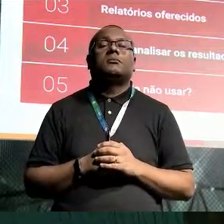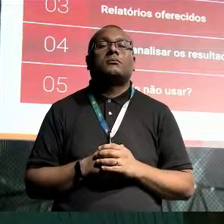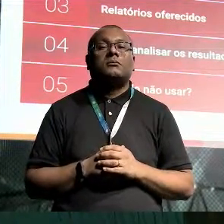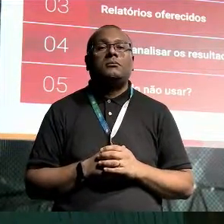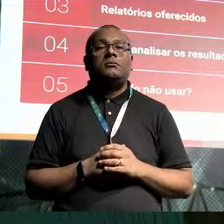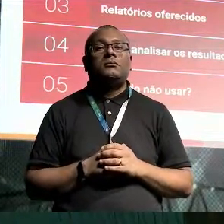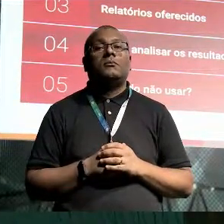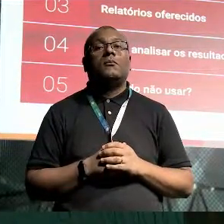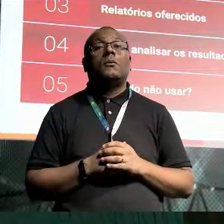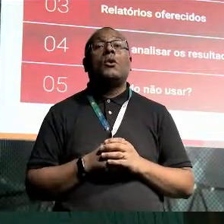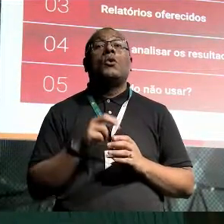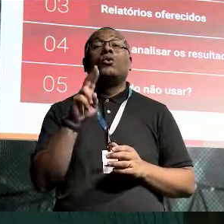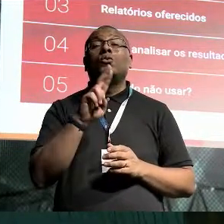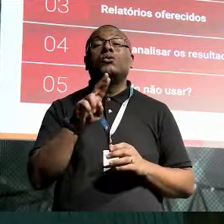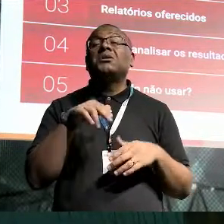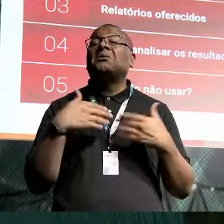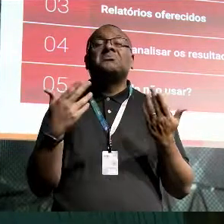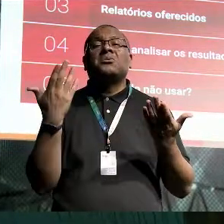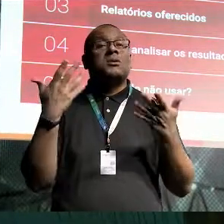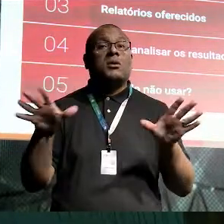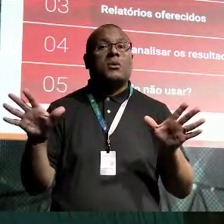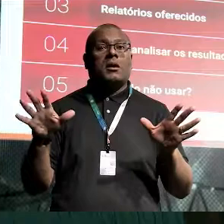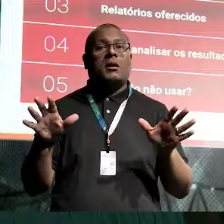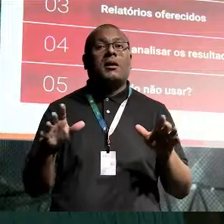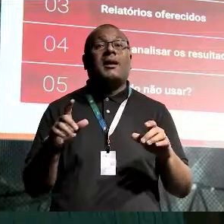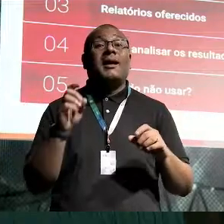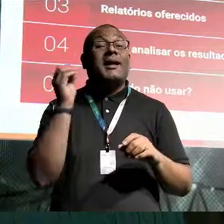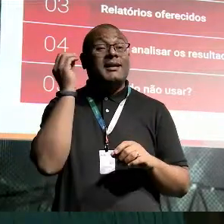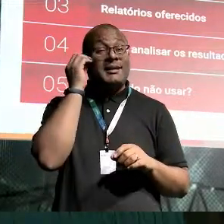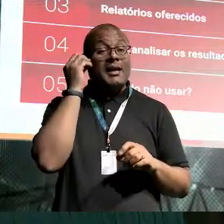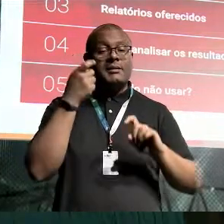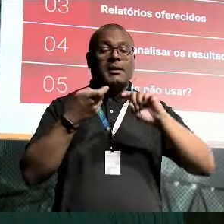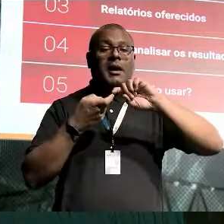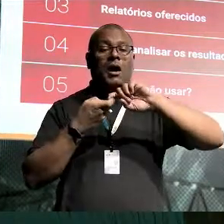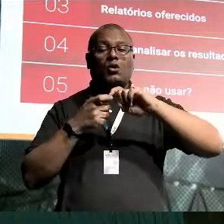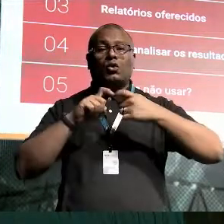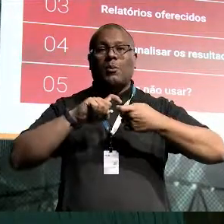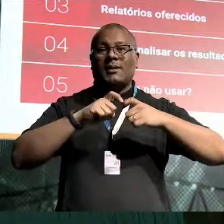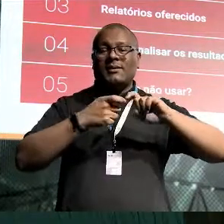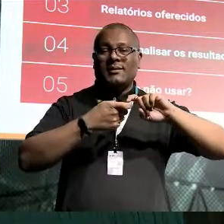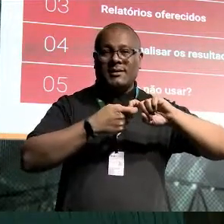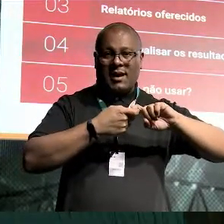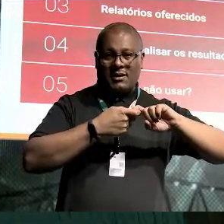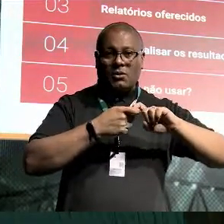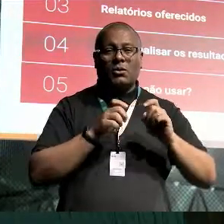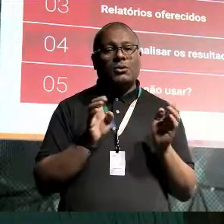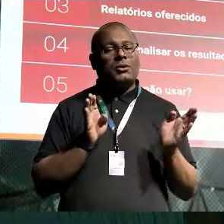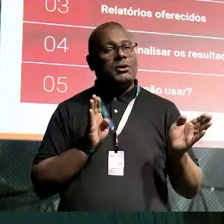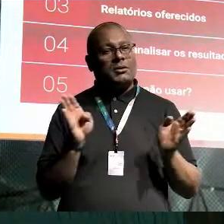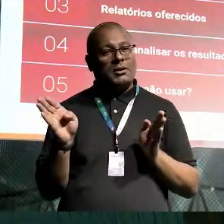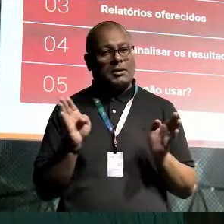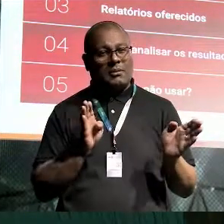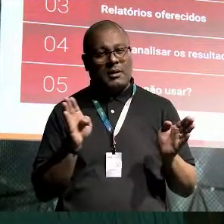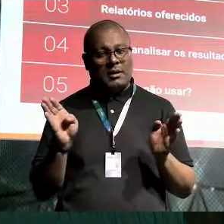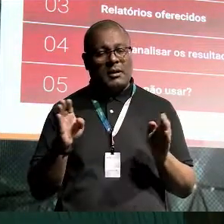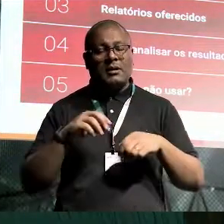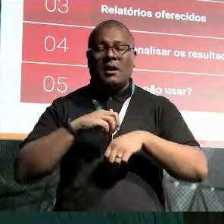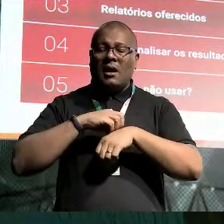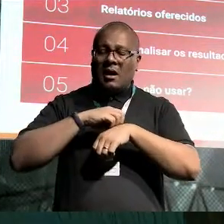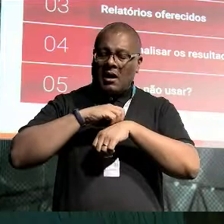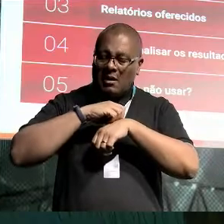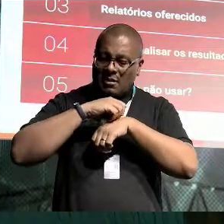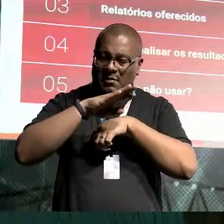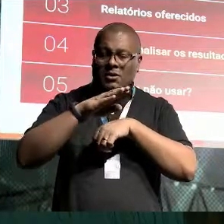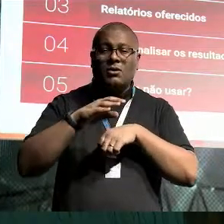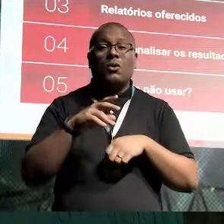E onde não usar? Não usar quando você quer fazer os testes automatizados. Se você quiser fazer teste automatizado de acessibilidade, a minha recomendação